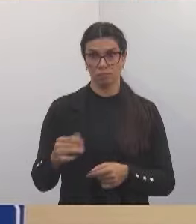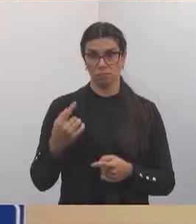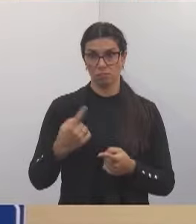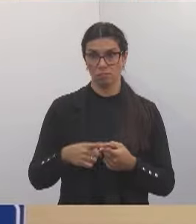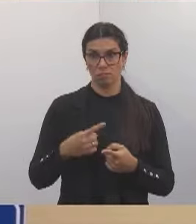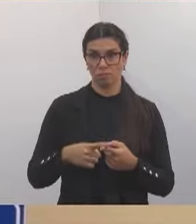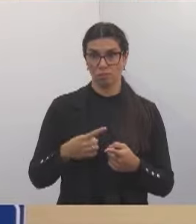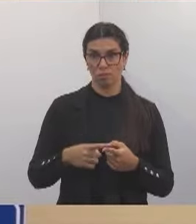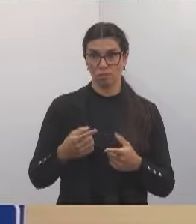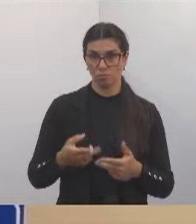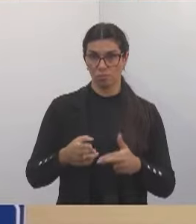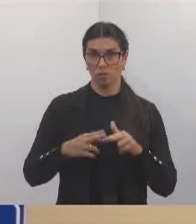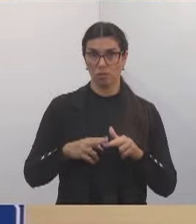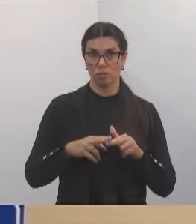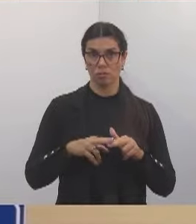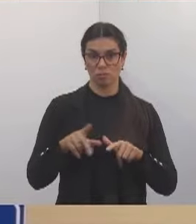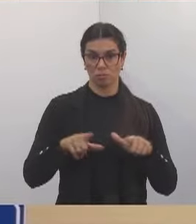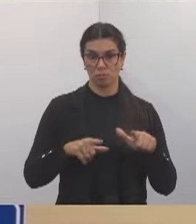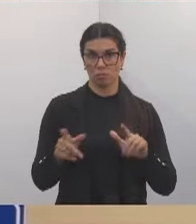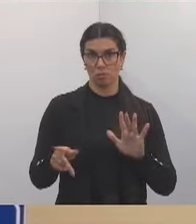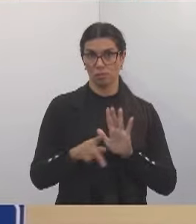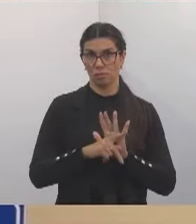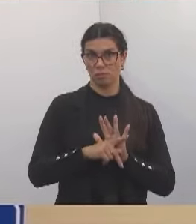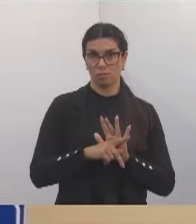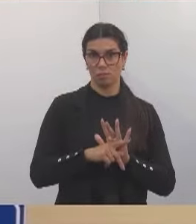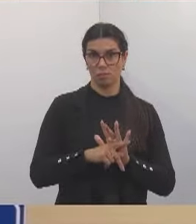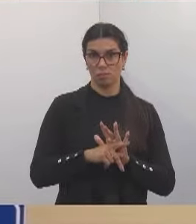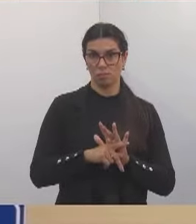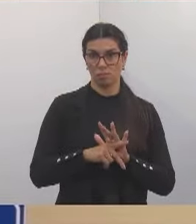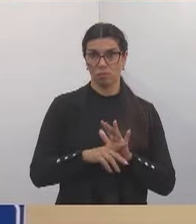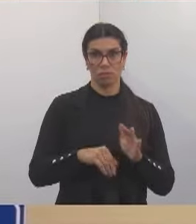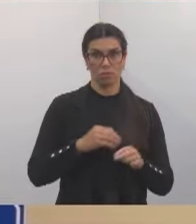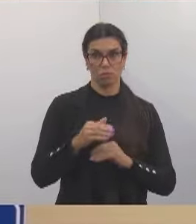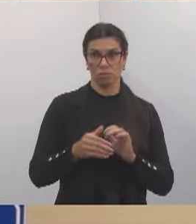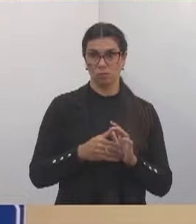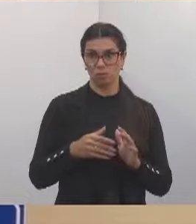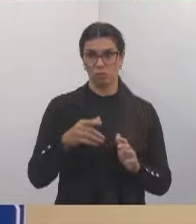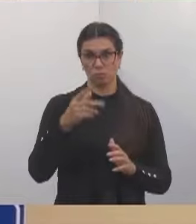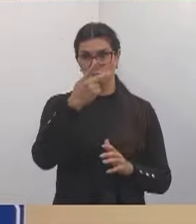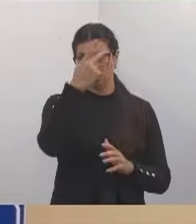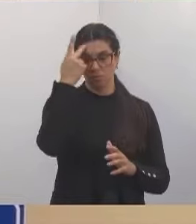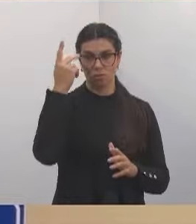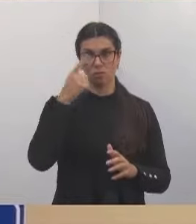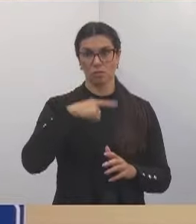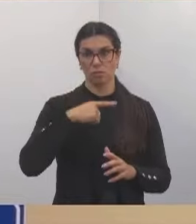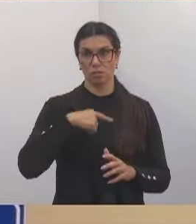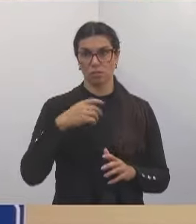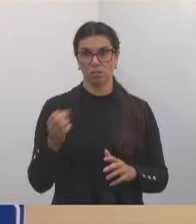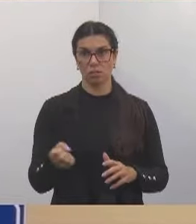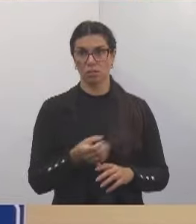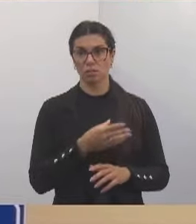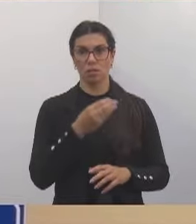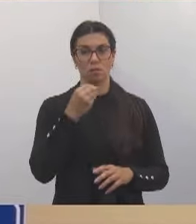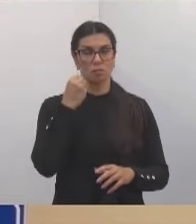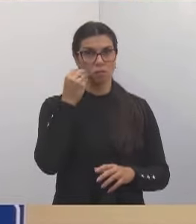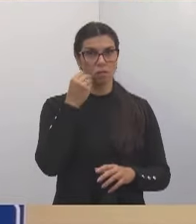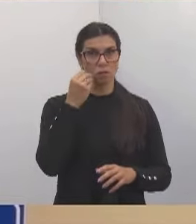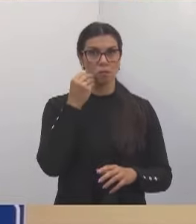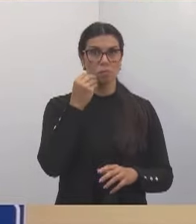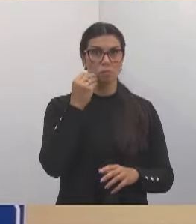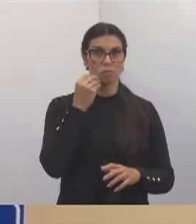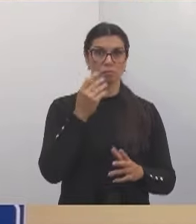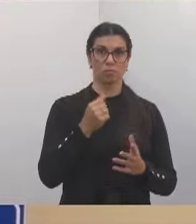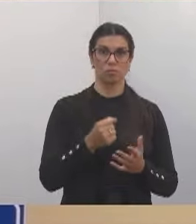por causa do seu emprego, da sua subsistência, todo mundo tem uma nova oportunidade de conseguir um emprego em outro lugar. Eu sei que, às vezes, as